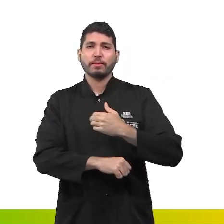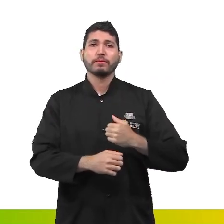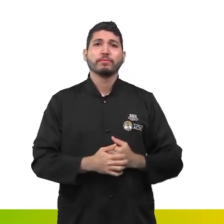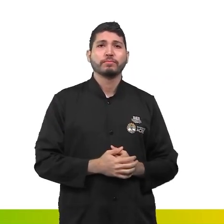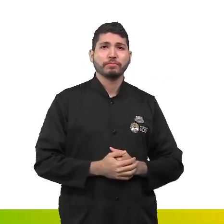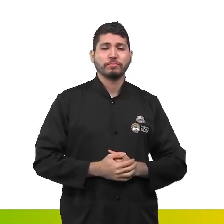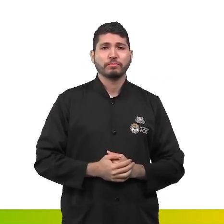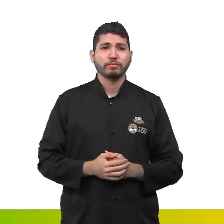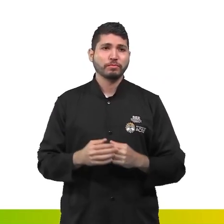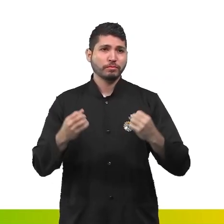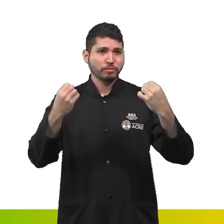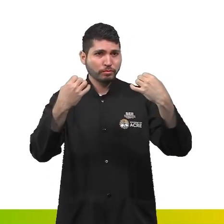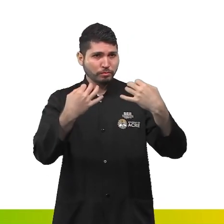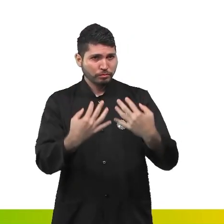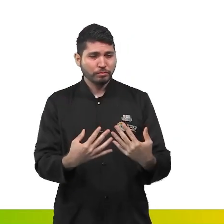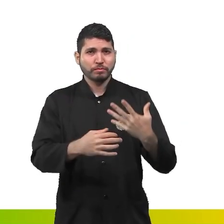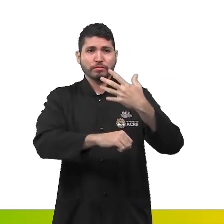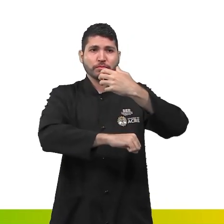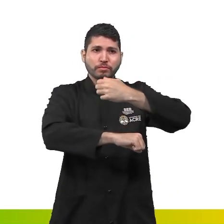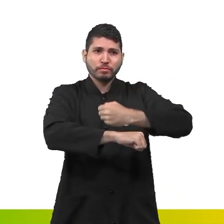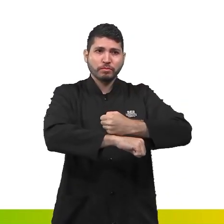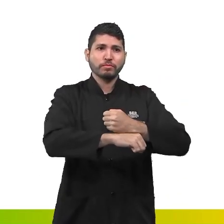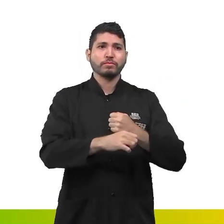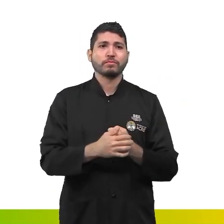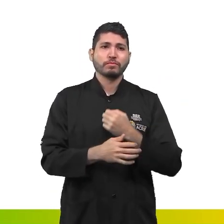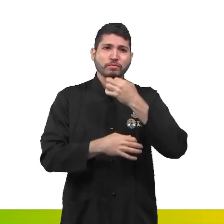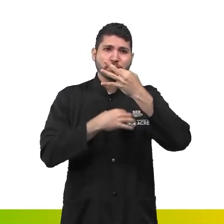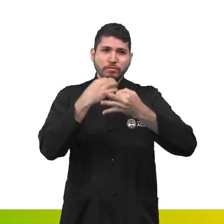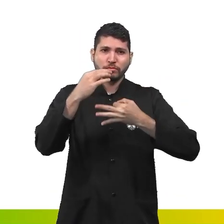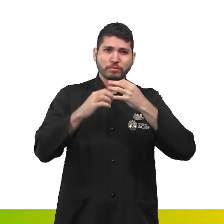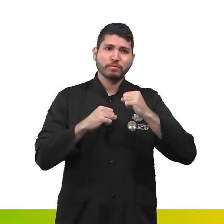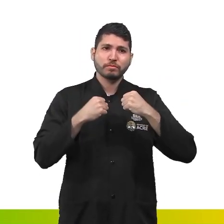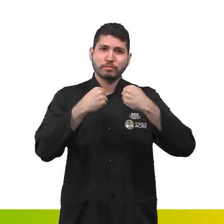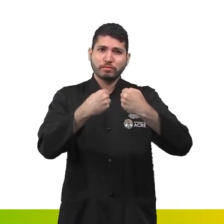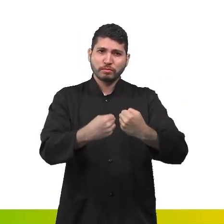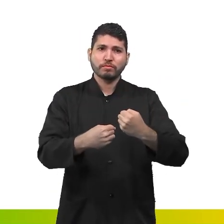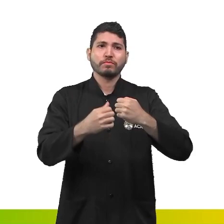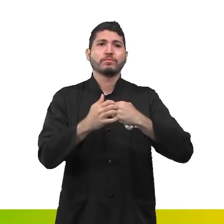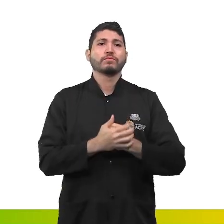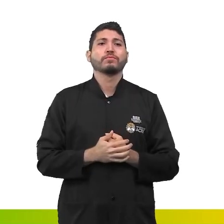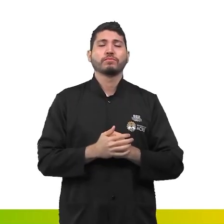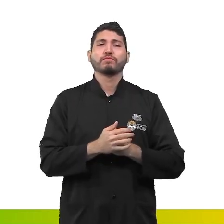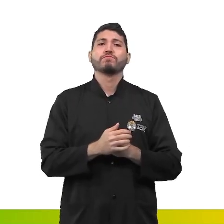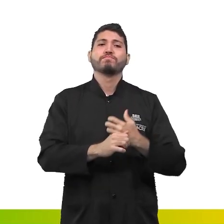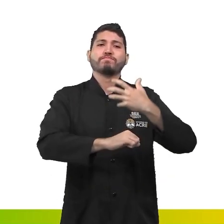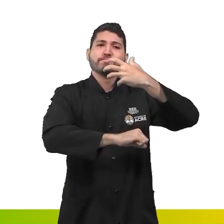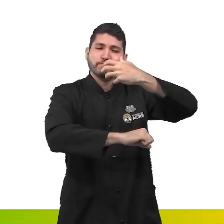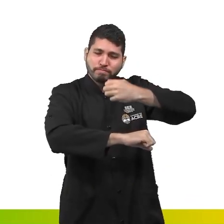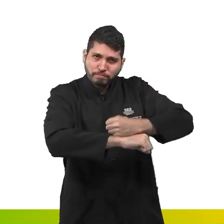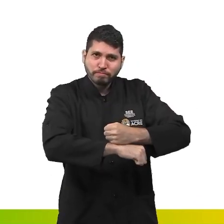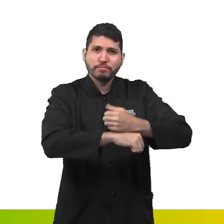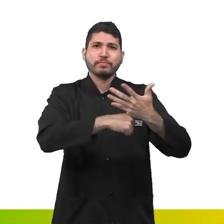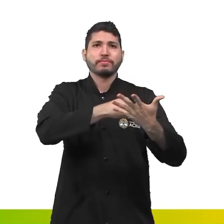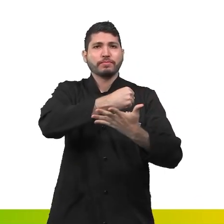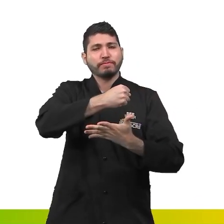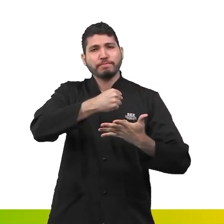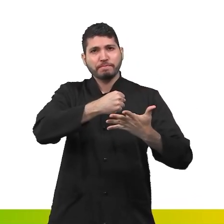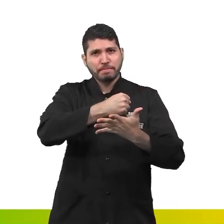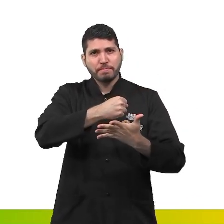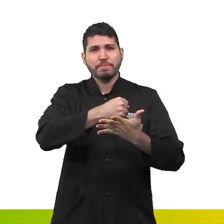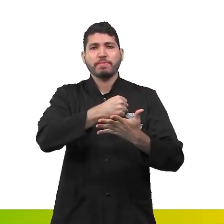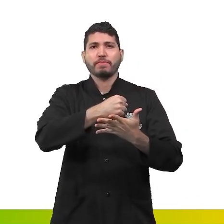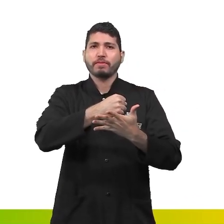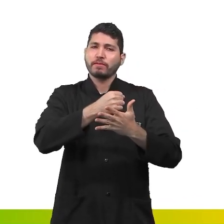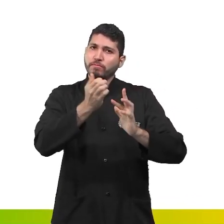Justificação da colonização. Os argumentos em defesa da colonização baseavam-se